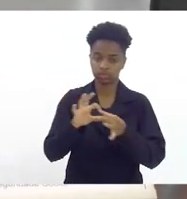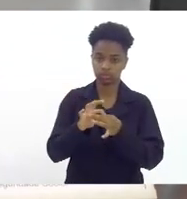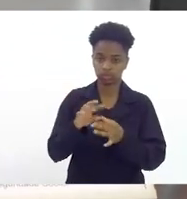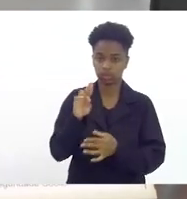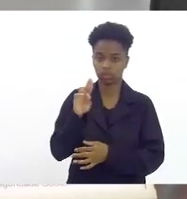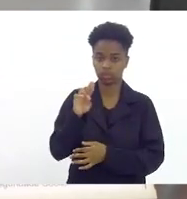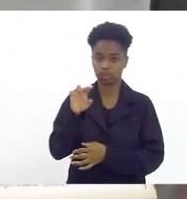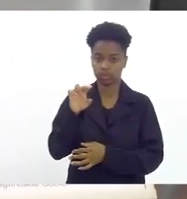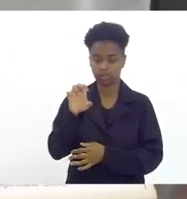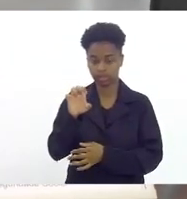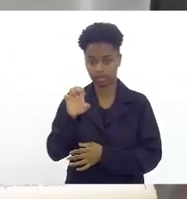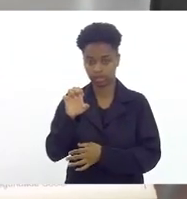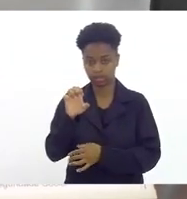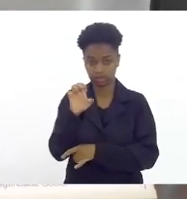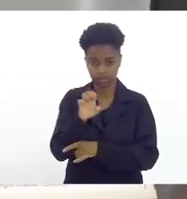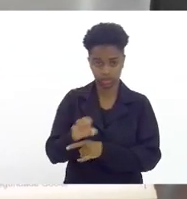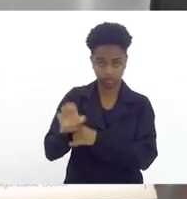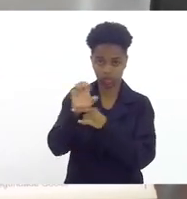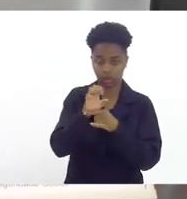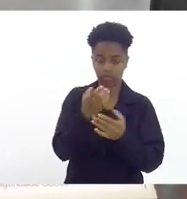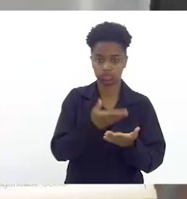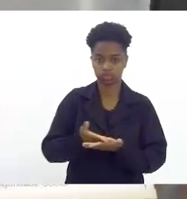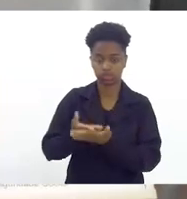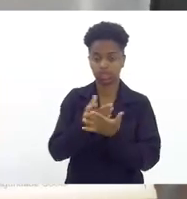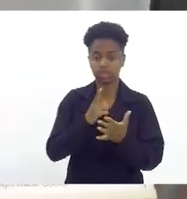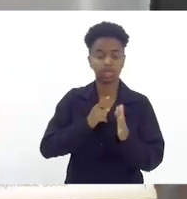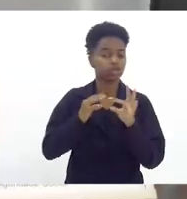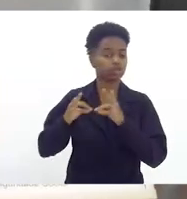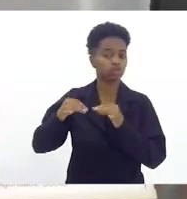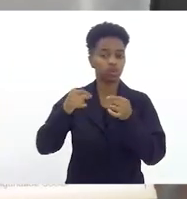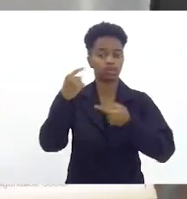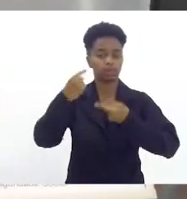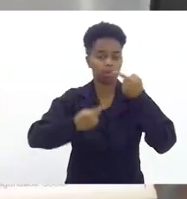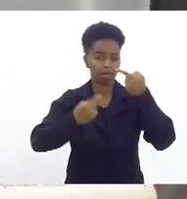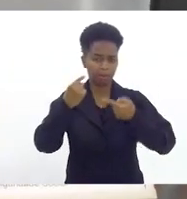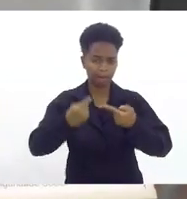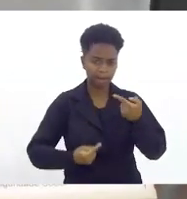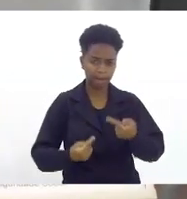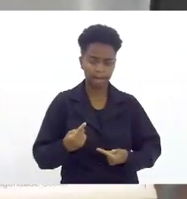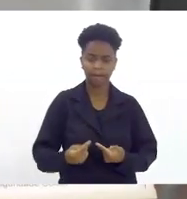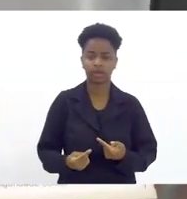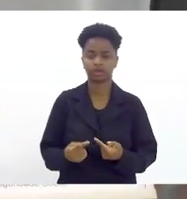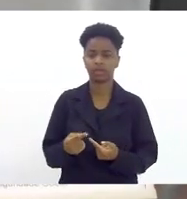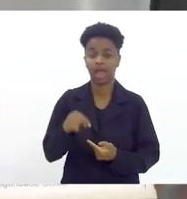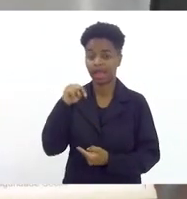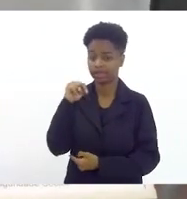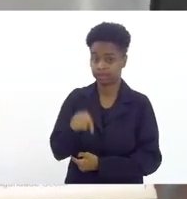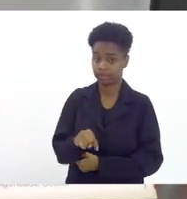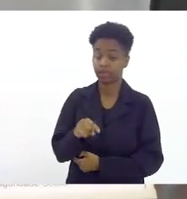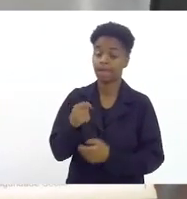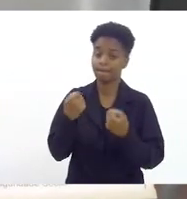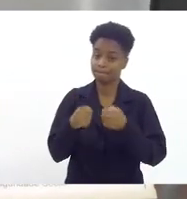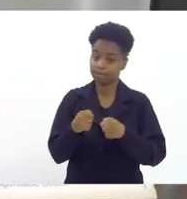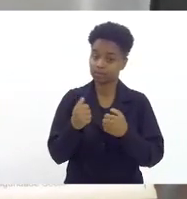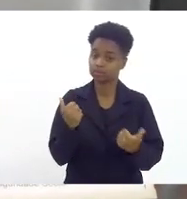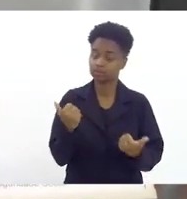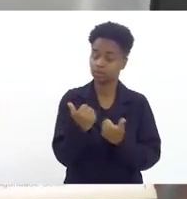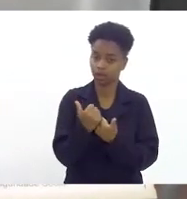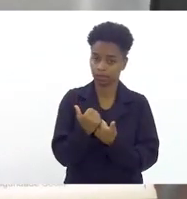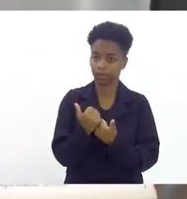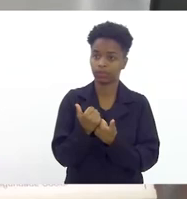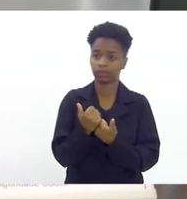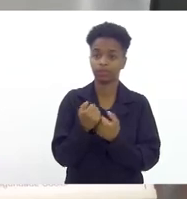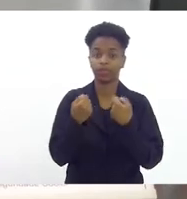Estadual dos Estudantes de todos de todas as questões levantadas debatidas a roladas aqui que precisam de suporte